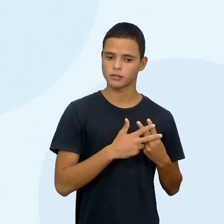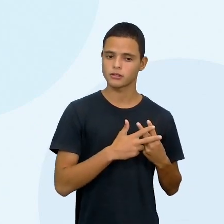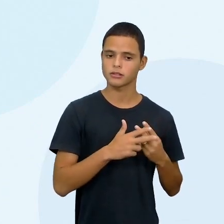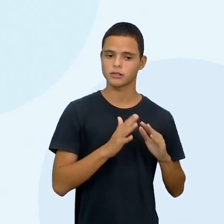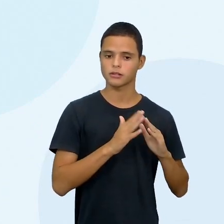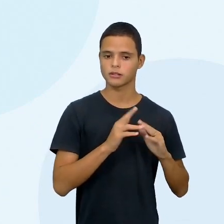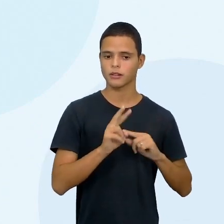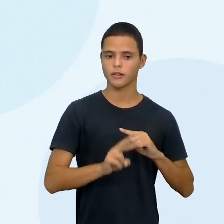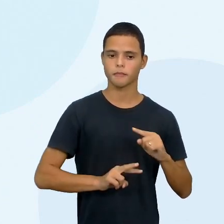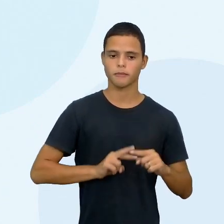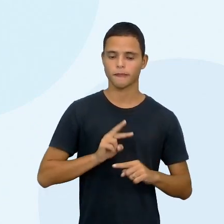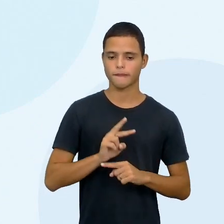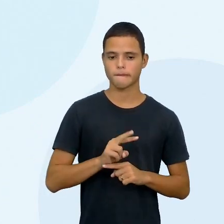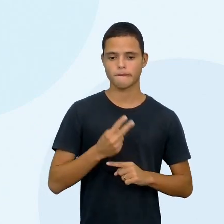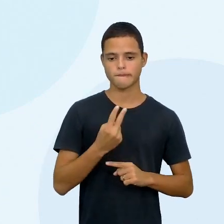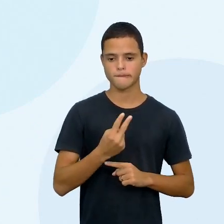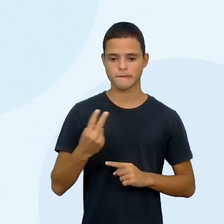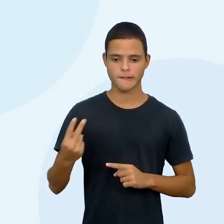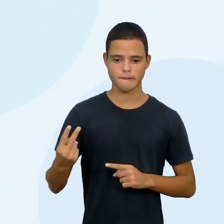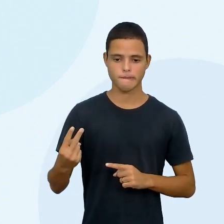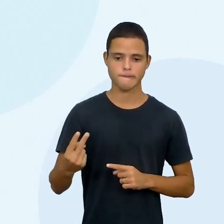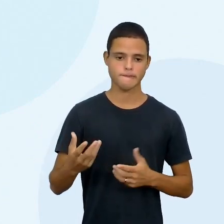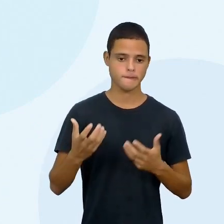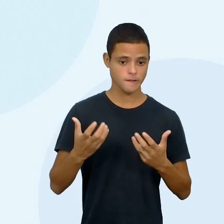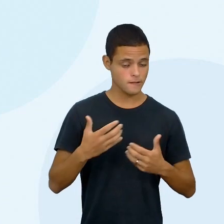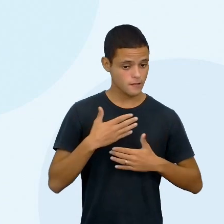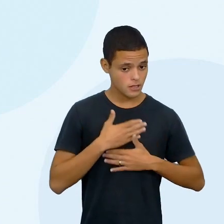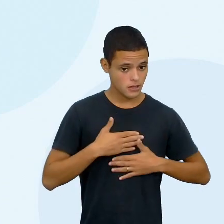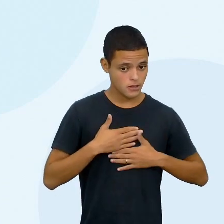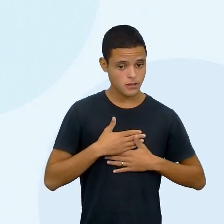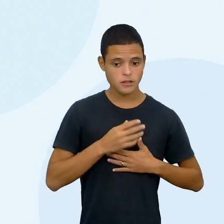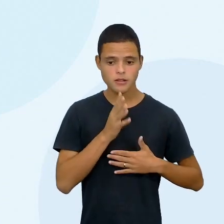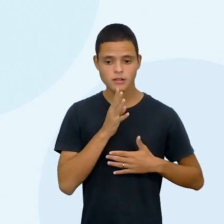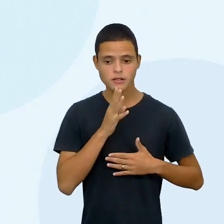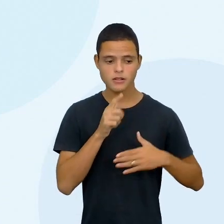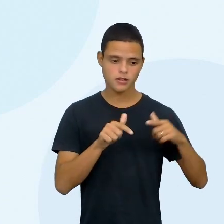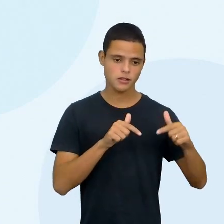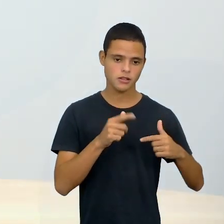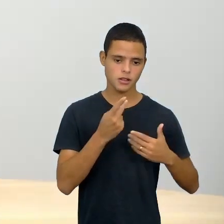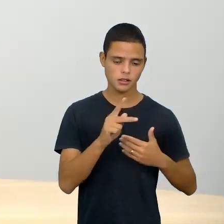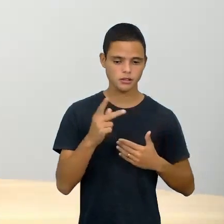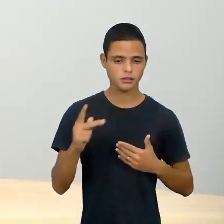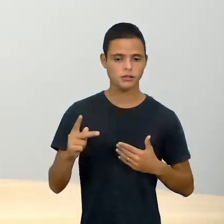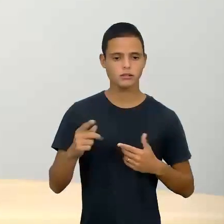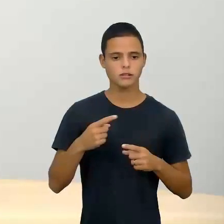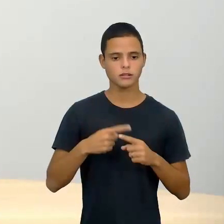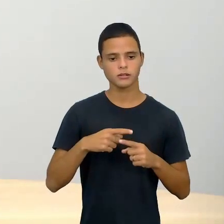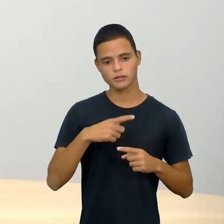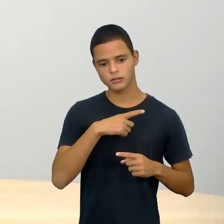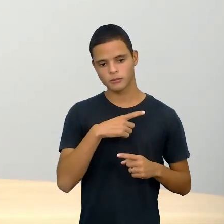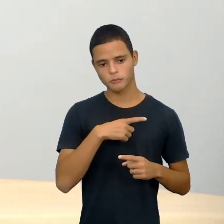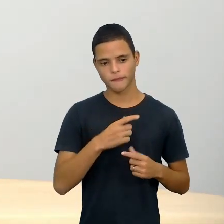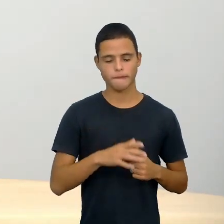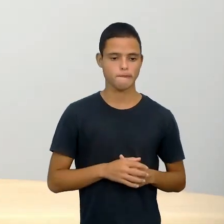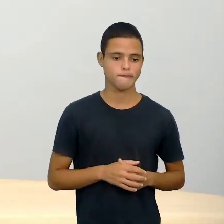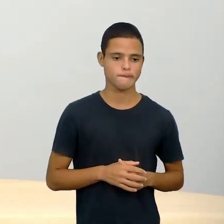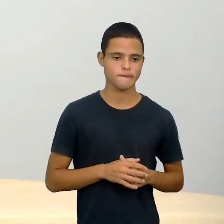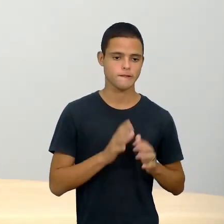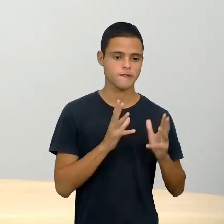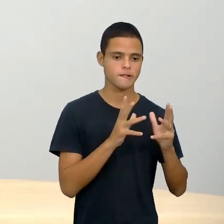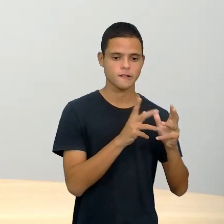Casa Sustentável, né? 22, a gente gostaria de conhecer os trabalhos, porque a gente tem feito todas